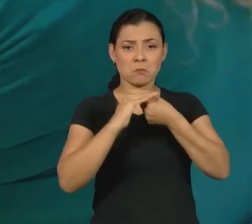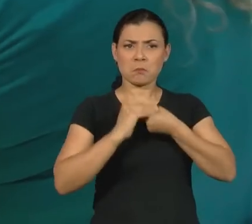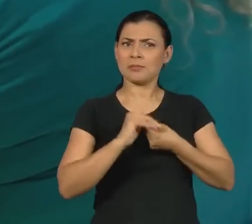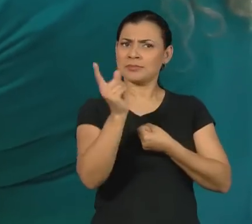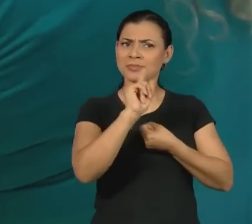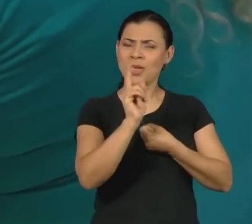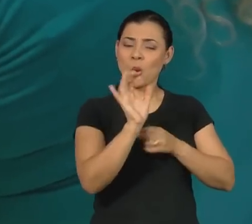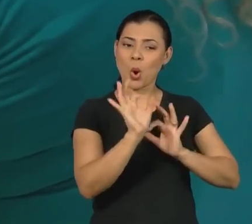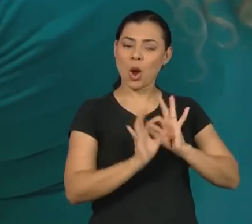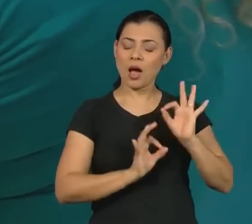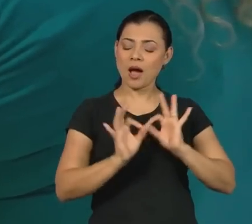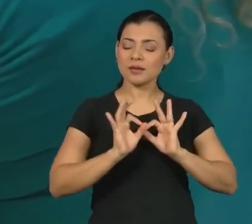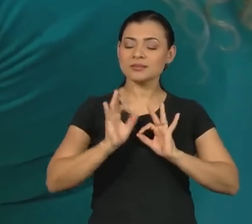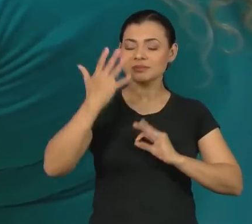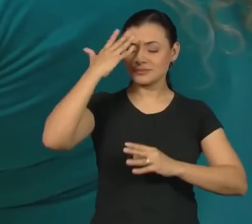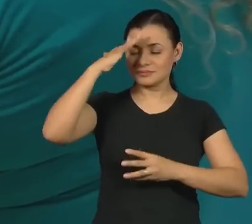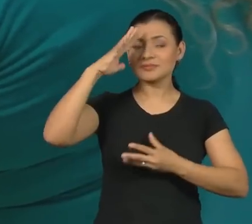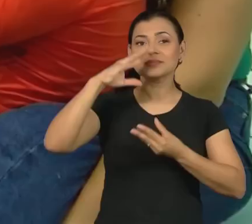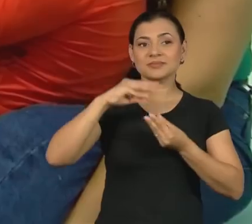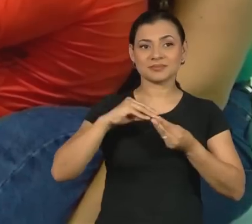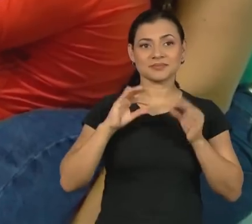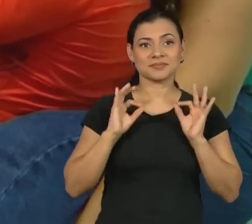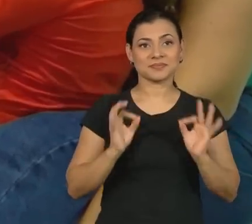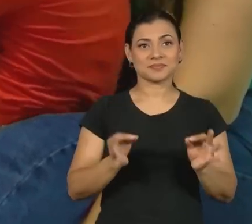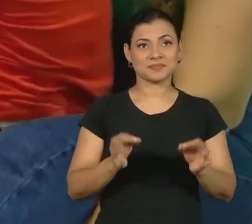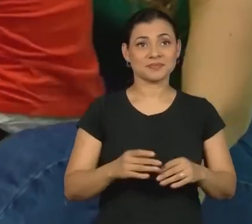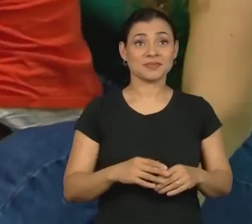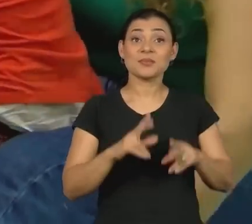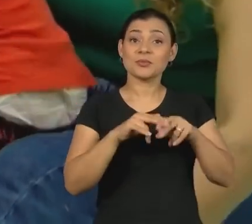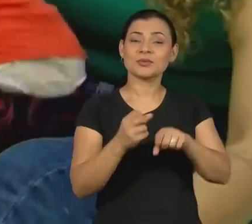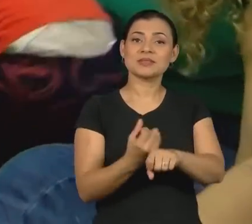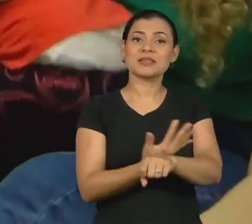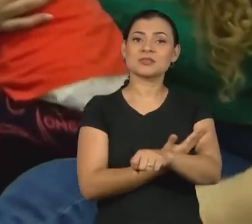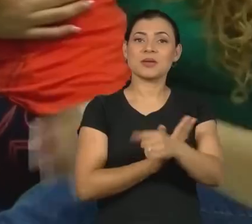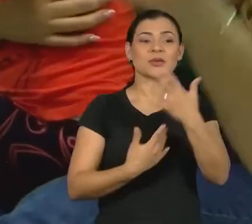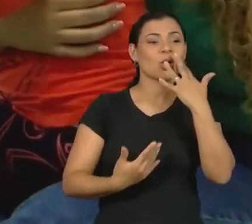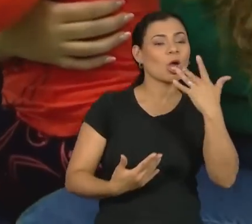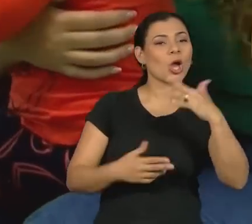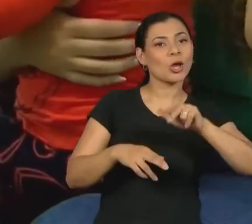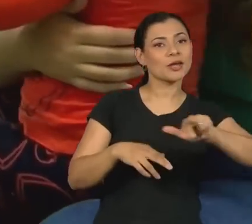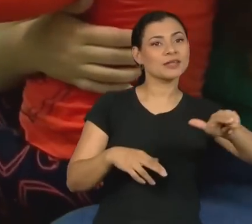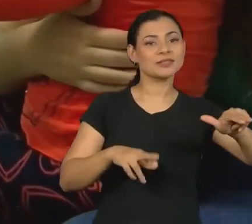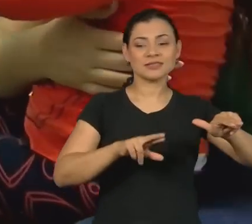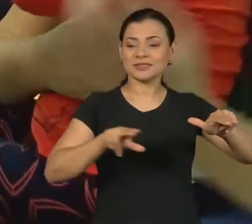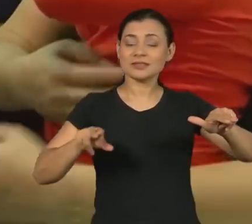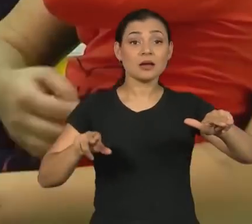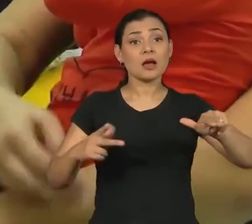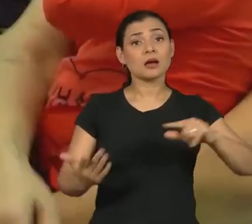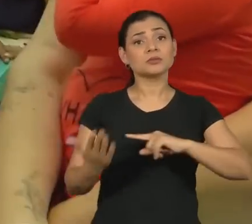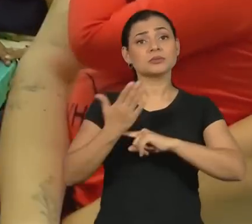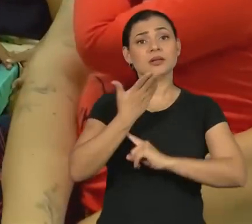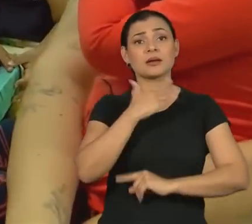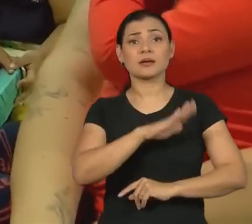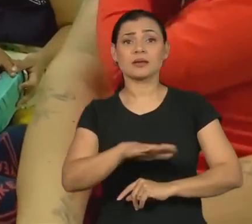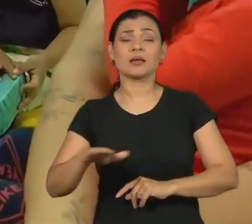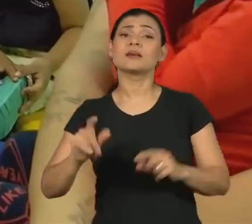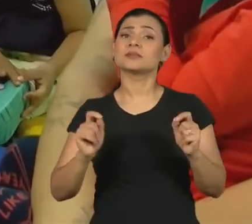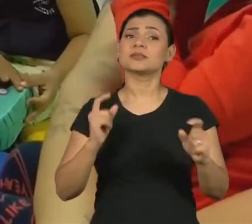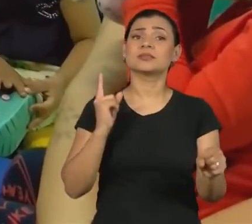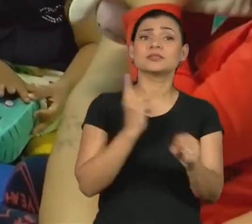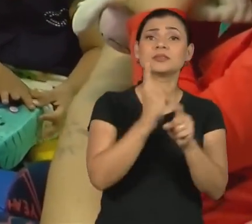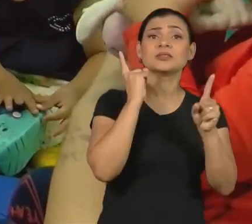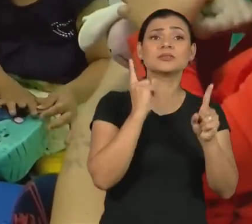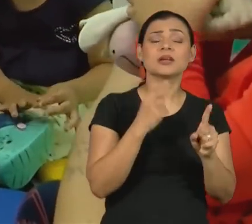são organizados e nomeados. O projeto Sentimento e as Cores surgiu para ajudar as crianças a identificar e